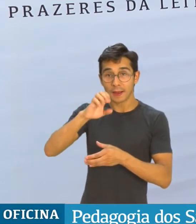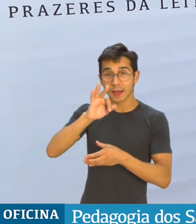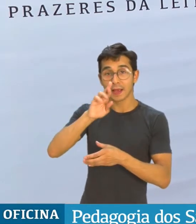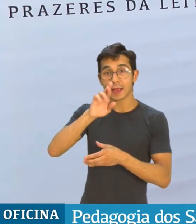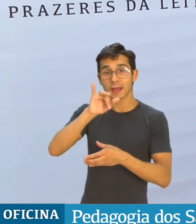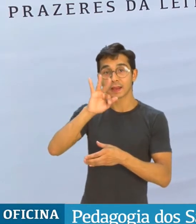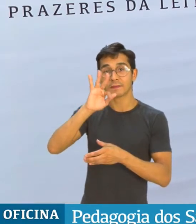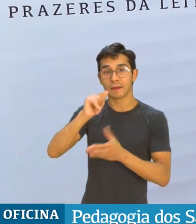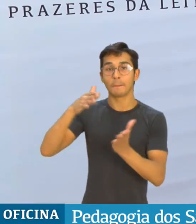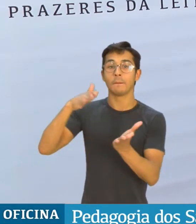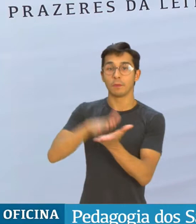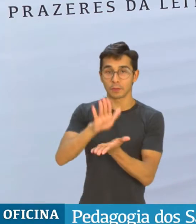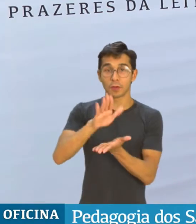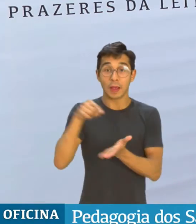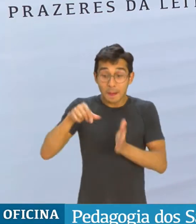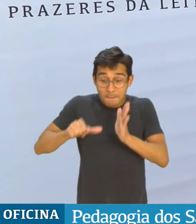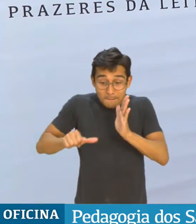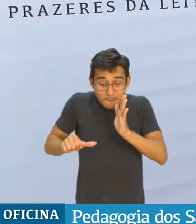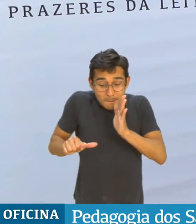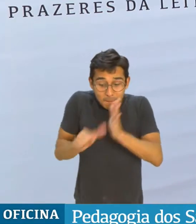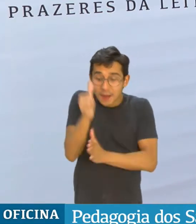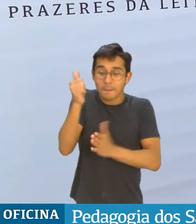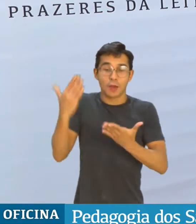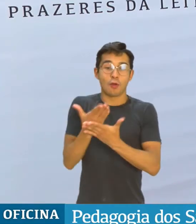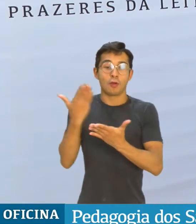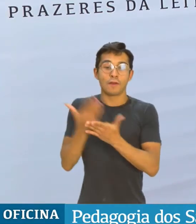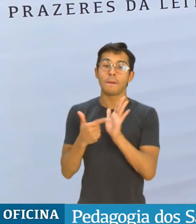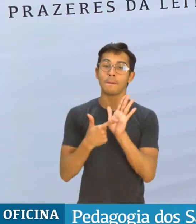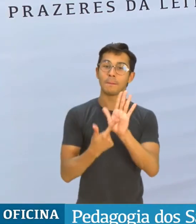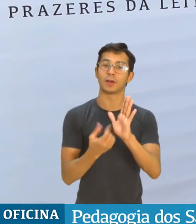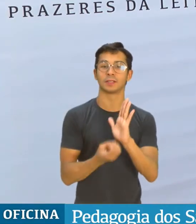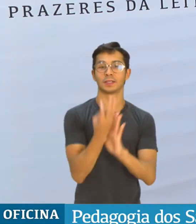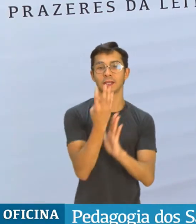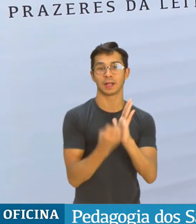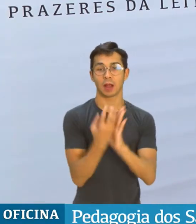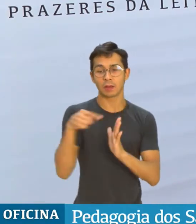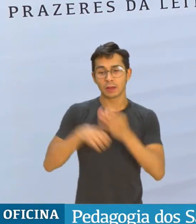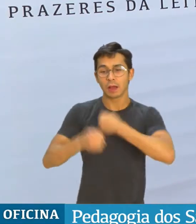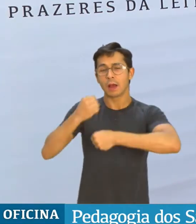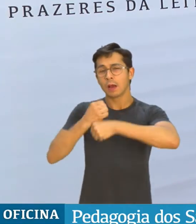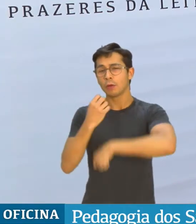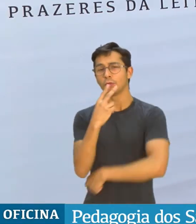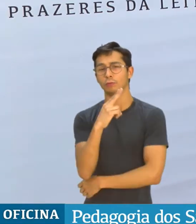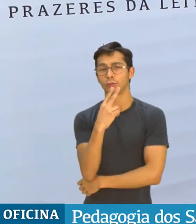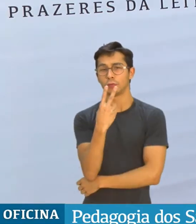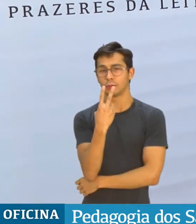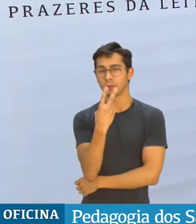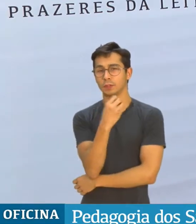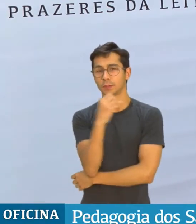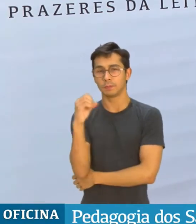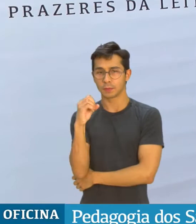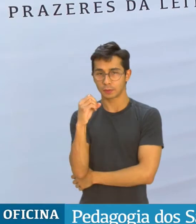sobre os saraus que a gente tem publicado, salvo engano é de 2004.